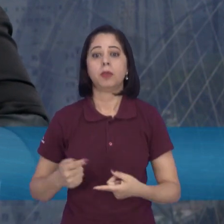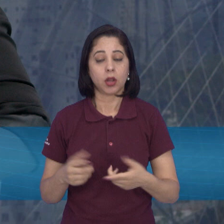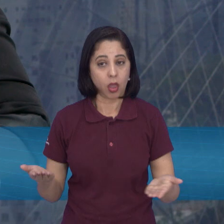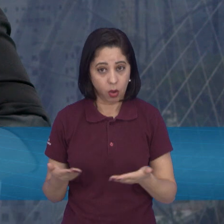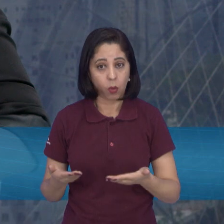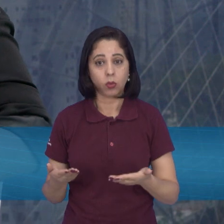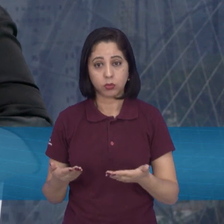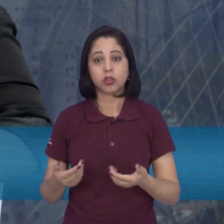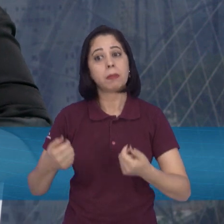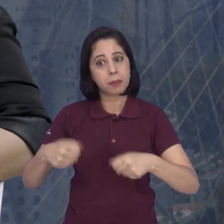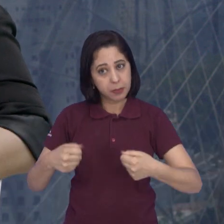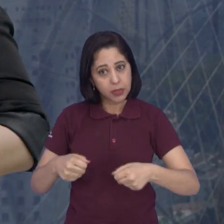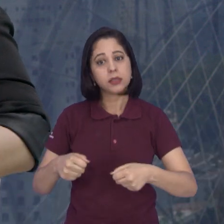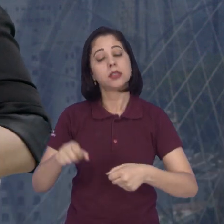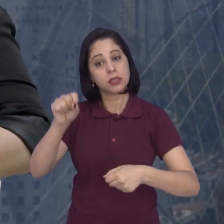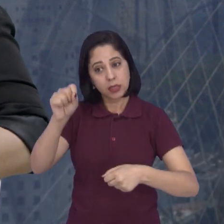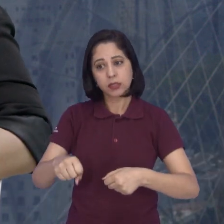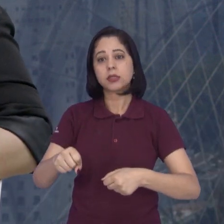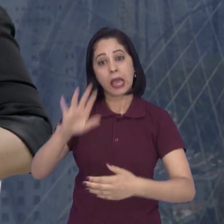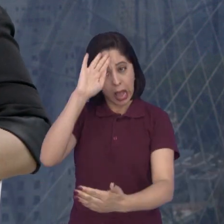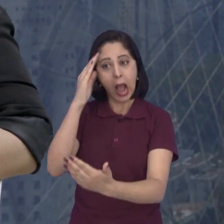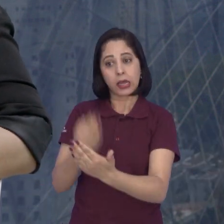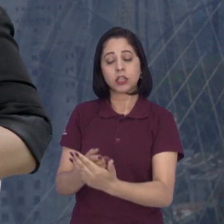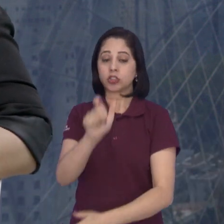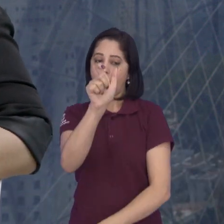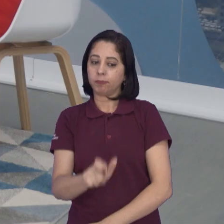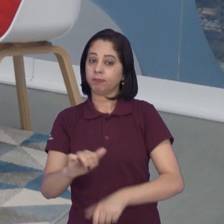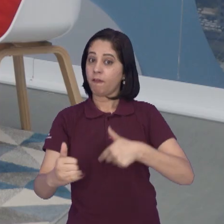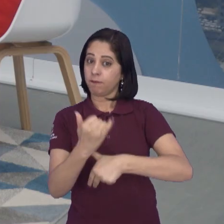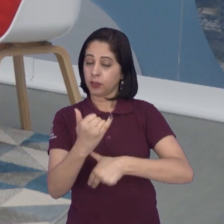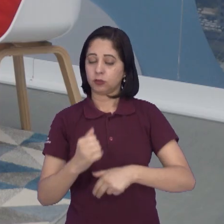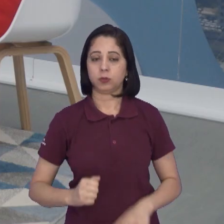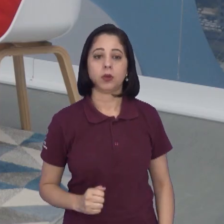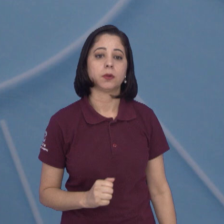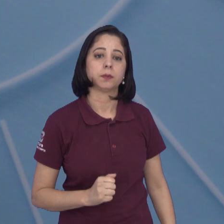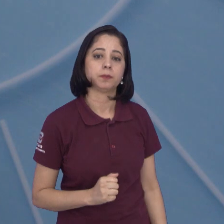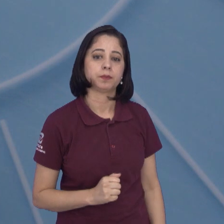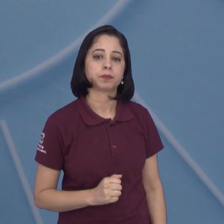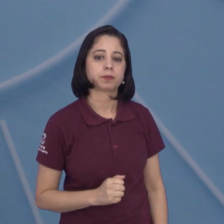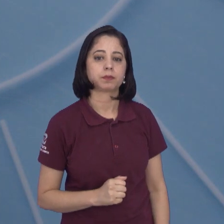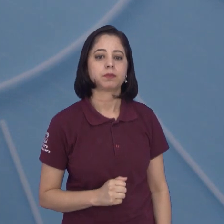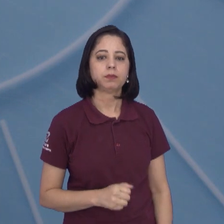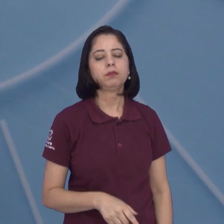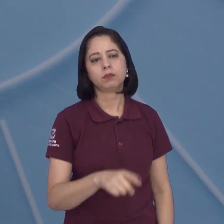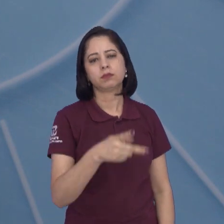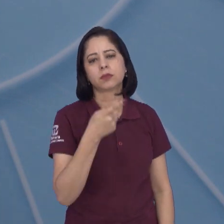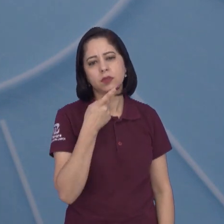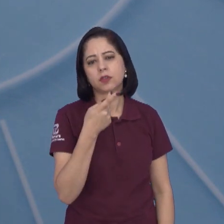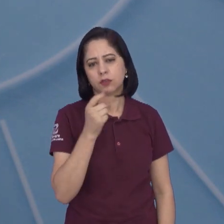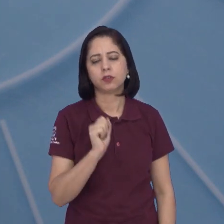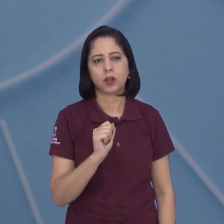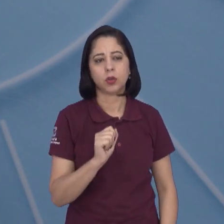que se leve em conta a palavra da vítima como prova. Sim. E você falou, Estela, sobre o diálogo, né, e as